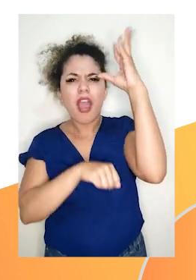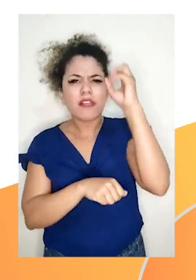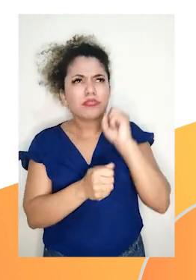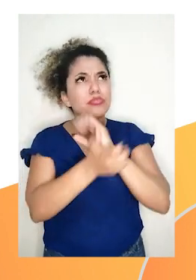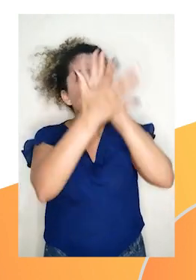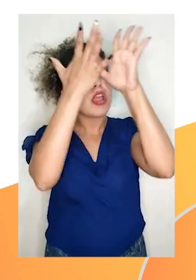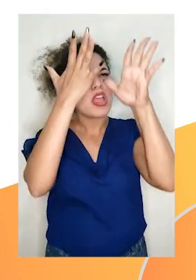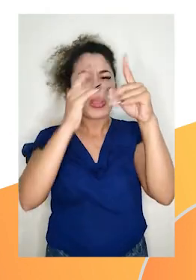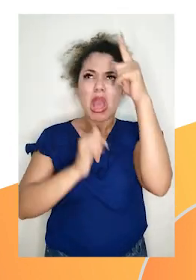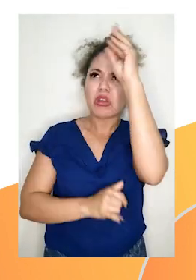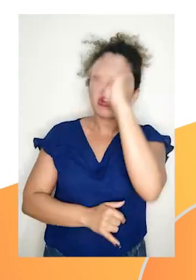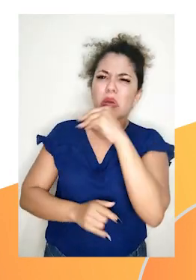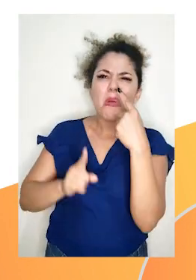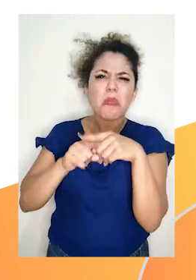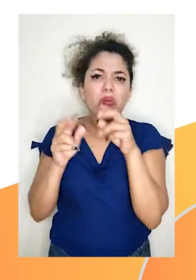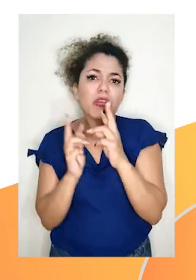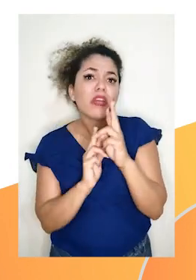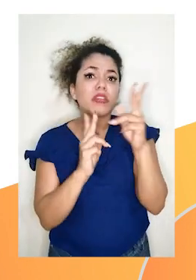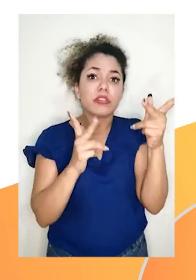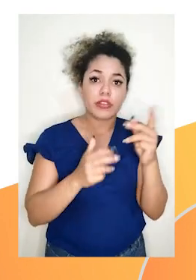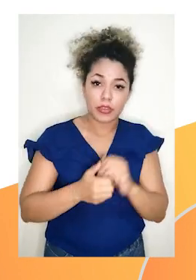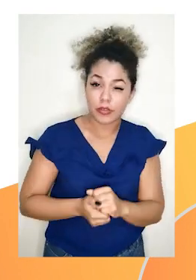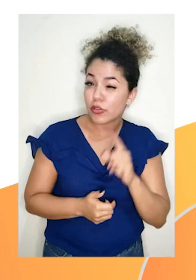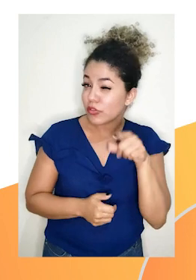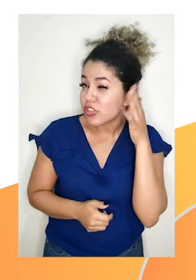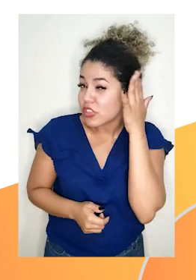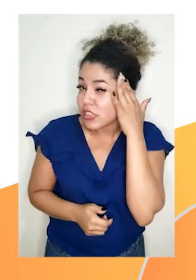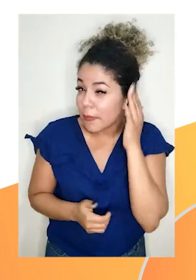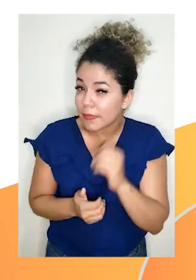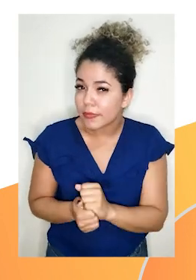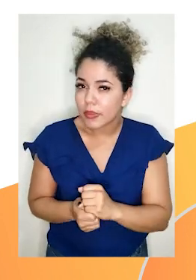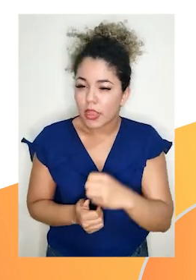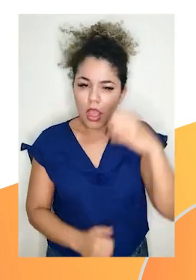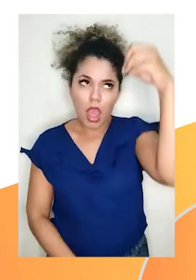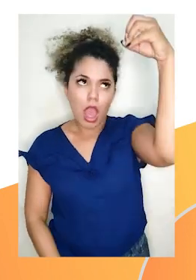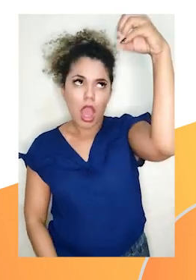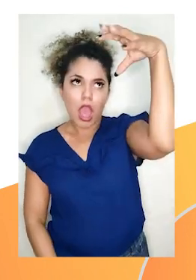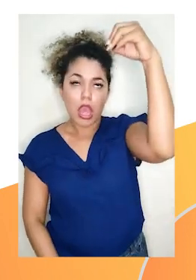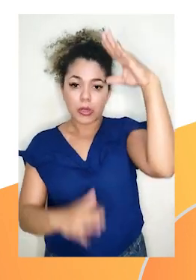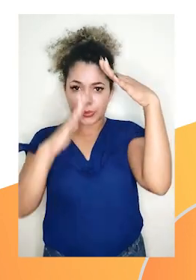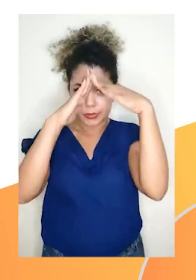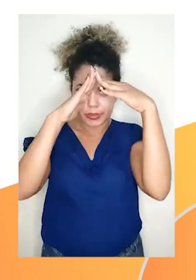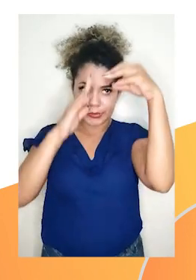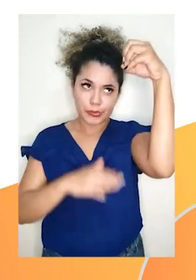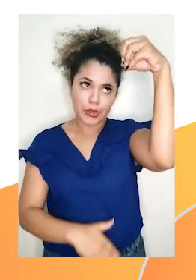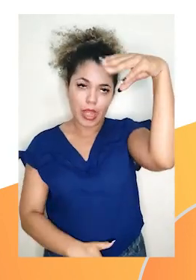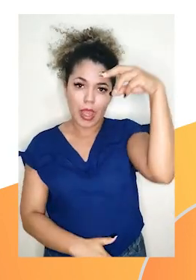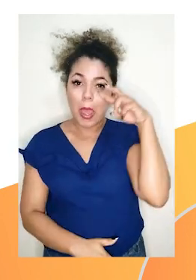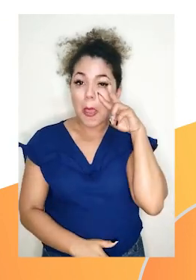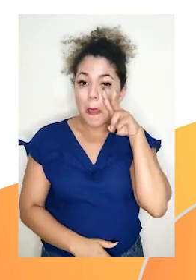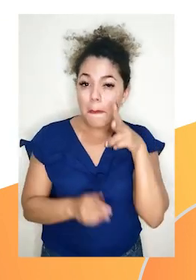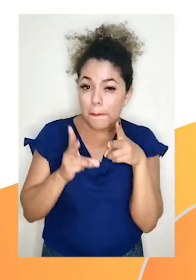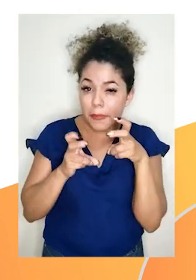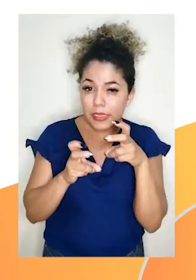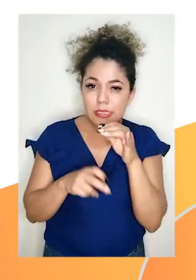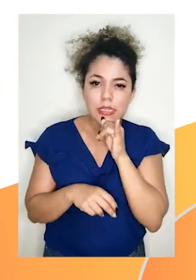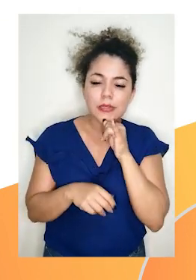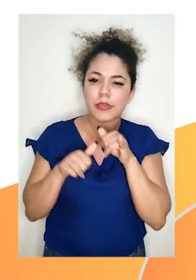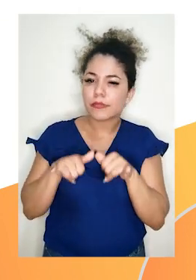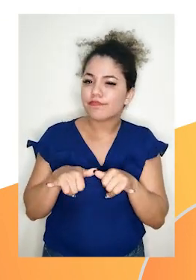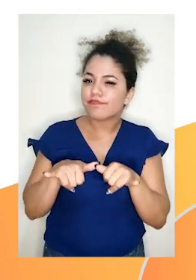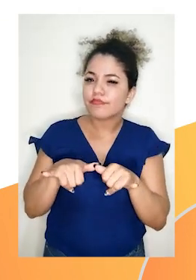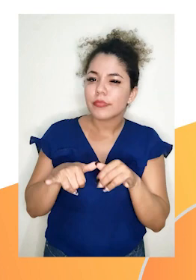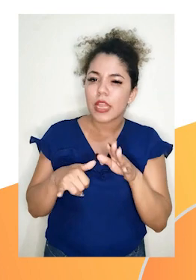as estrelas têm essa diferença? Você já pensou numa lâmpada, na potência de uma lâmpada? Nós observamos no mercado 100